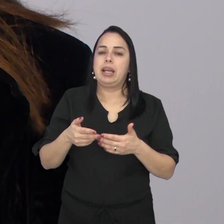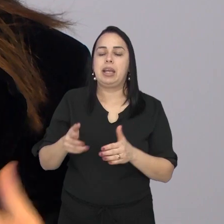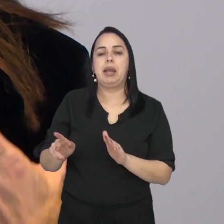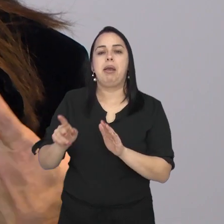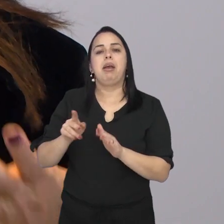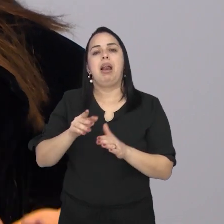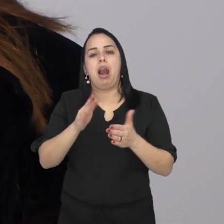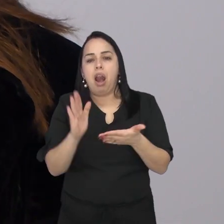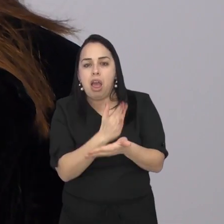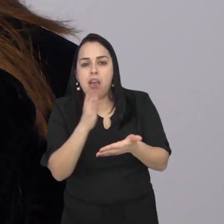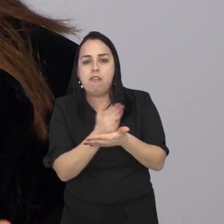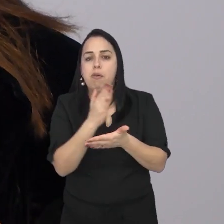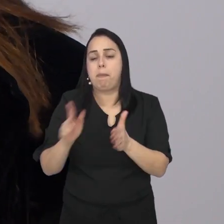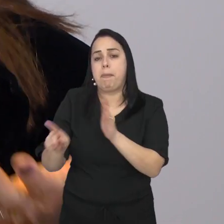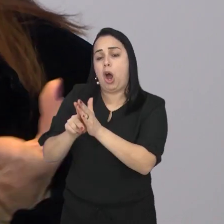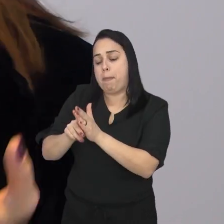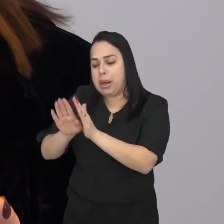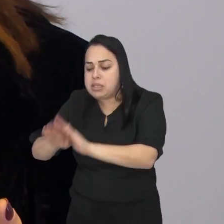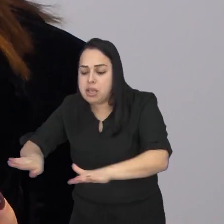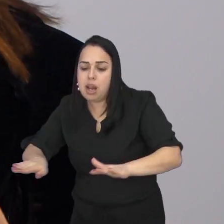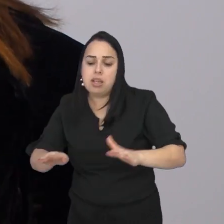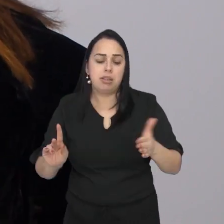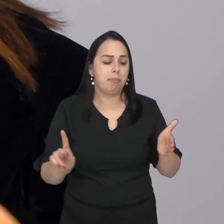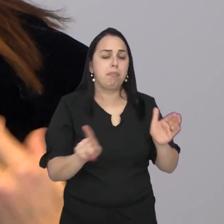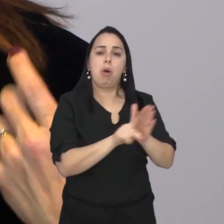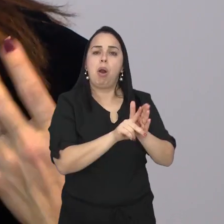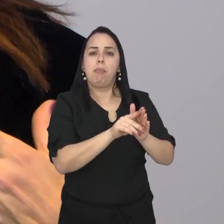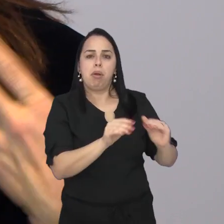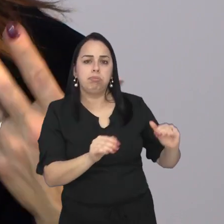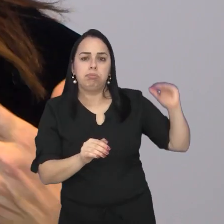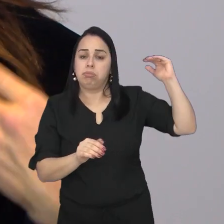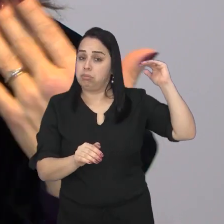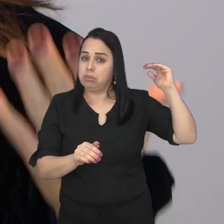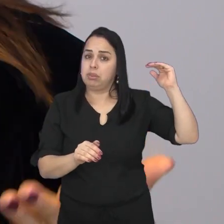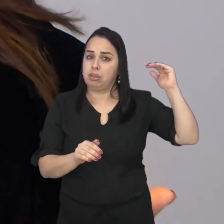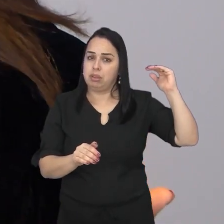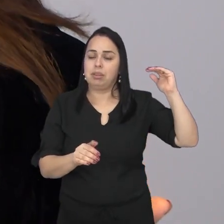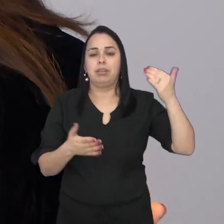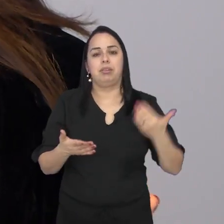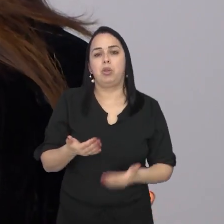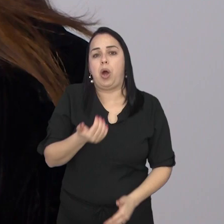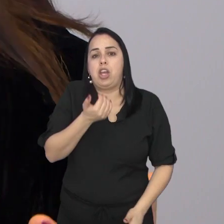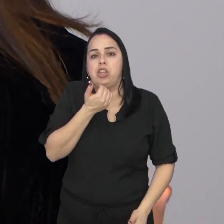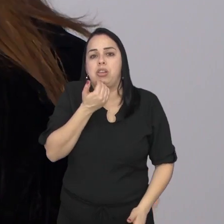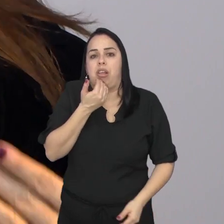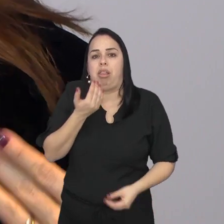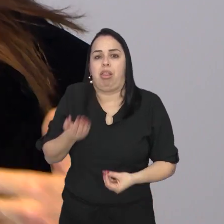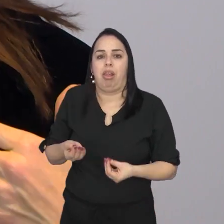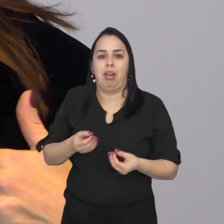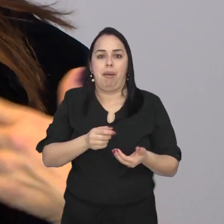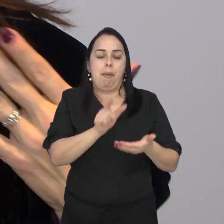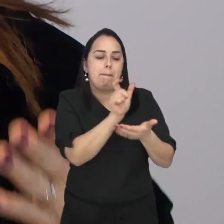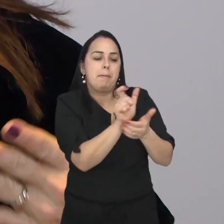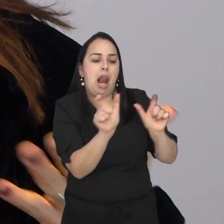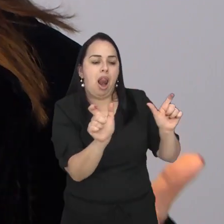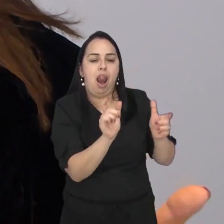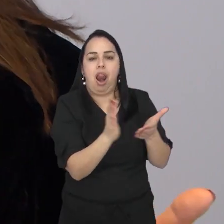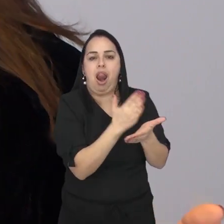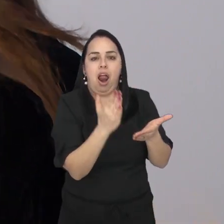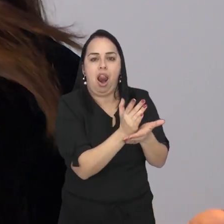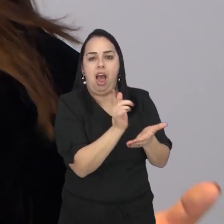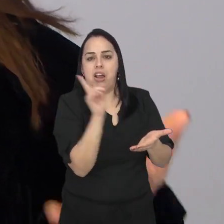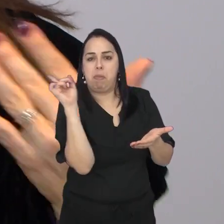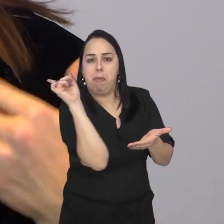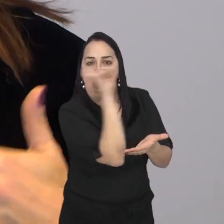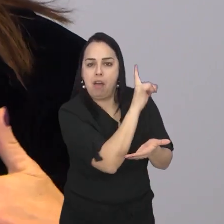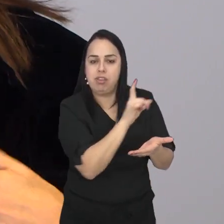livros apropriados à sua faixa etária, ao seu desenvolvimento. Não adianta você dar para uma criança de 10,